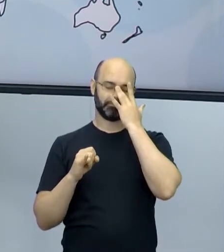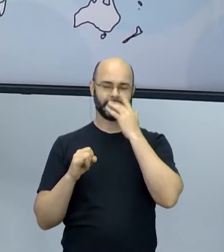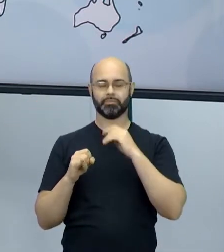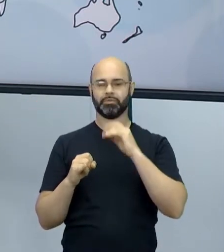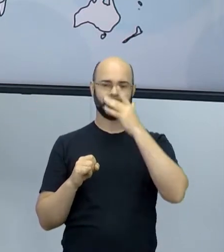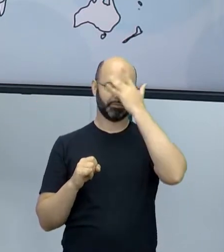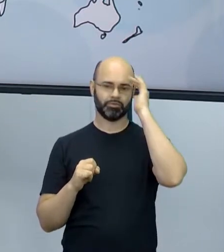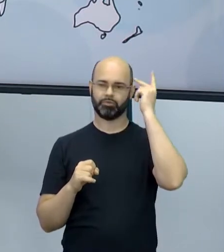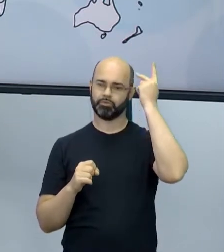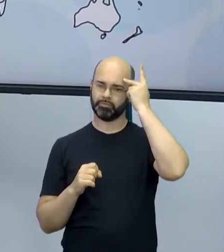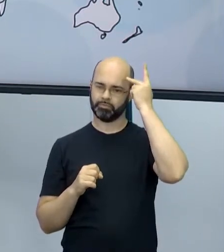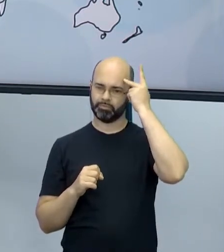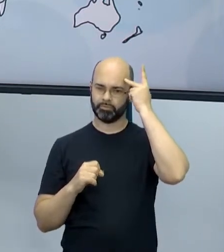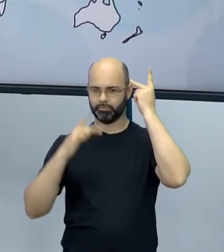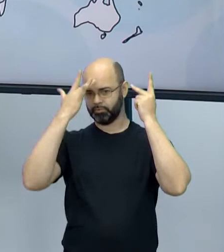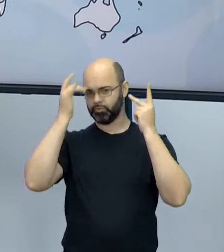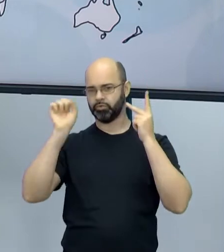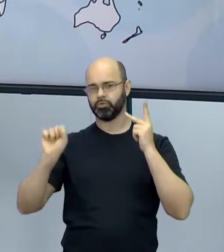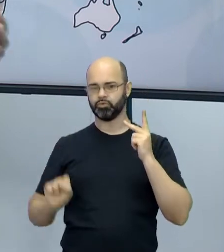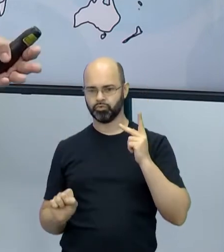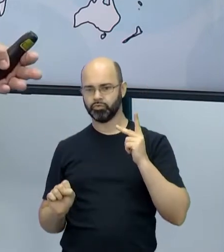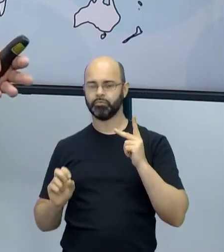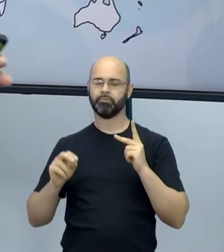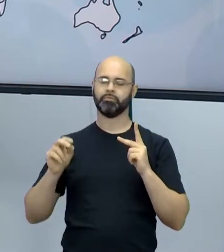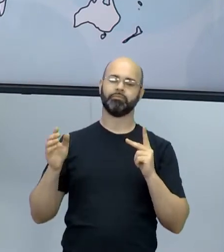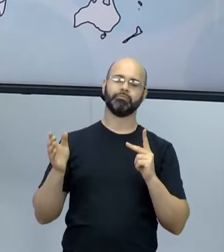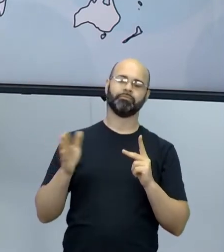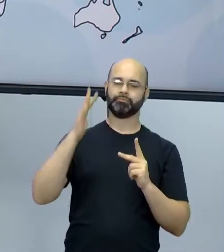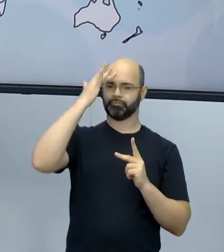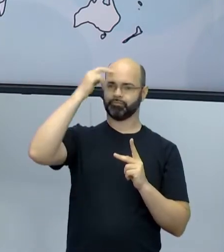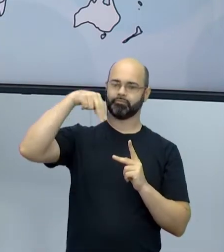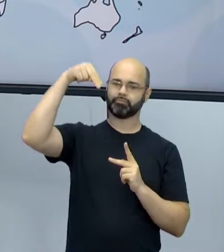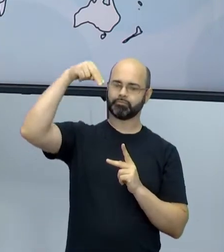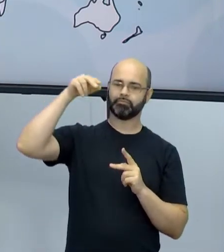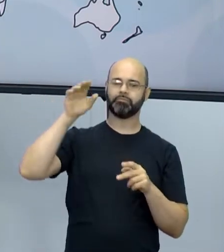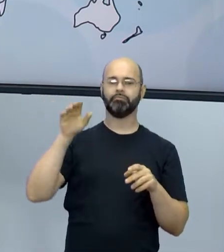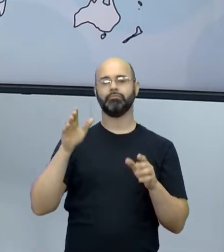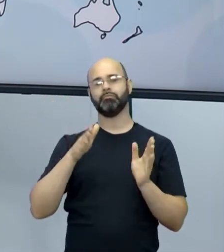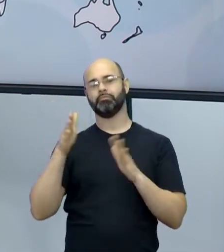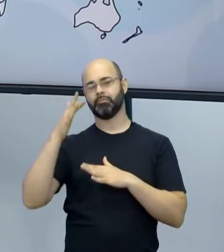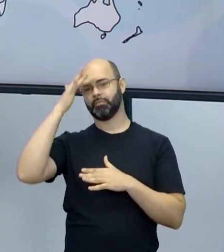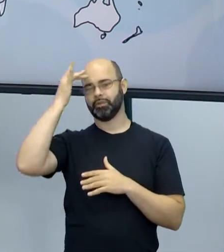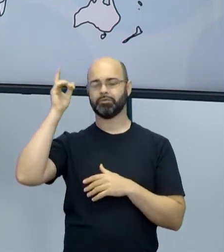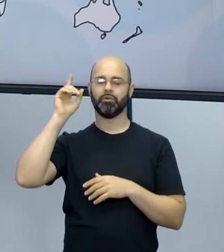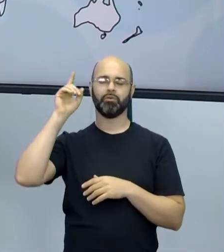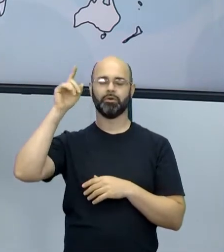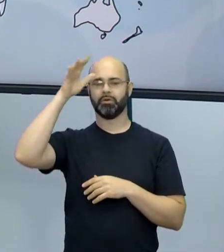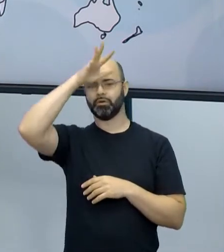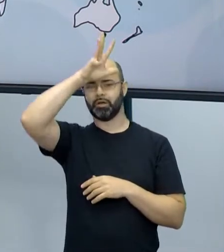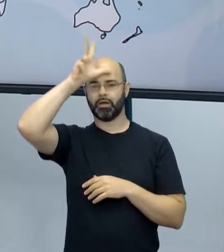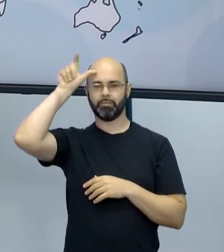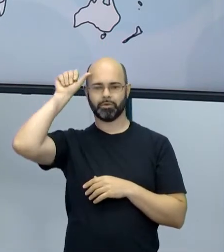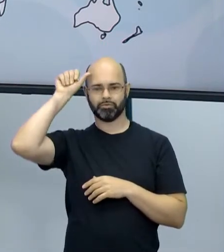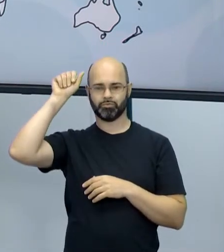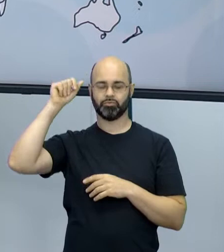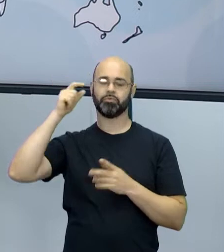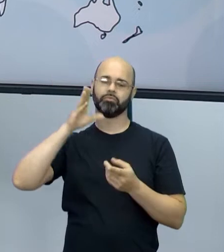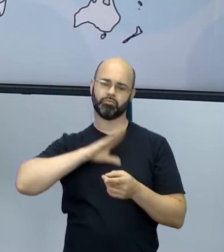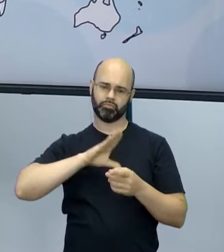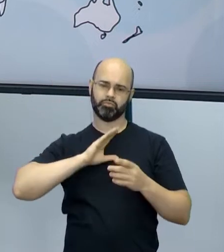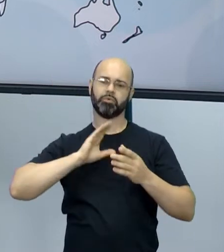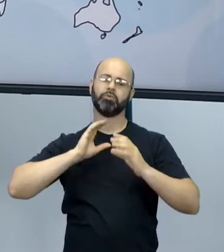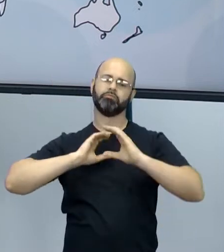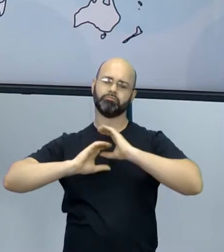de um paulista, ao lado de um carioca, ao lado de um amazonense, todos falam língua portuguesa, todos vão se comunicar, todos vão